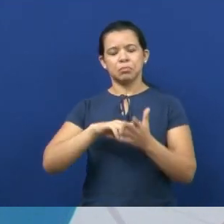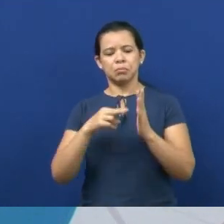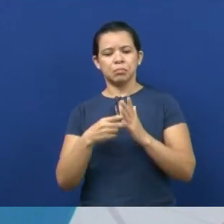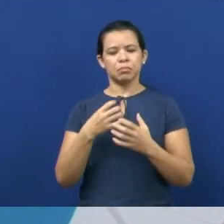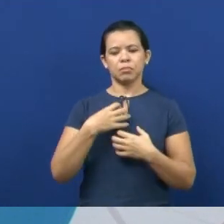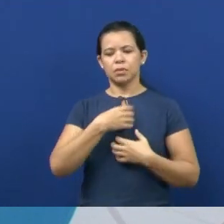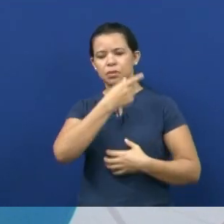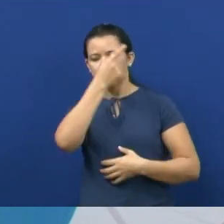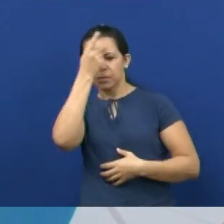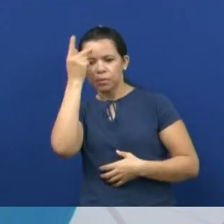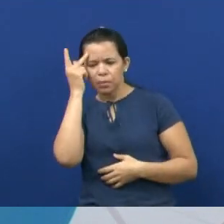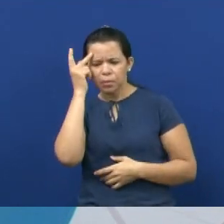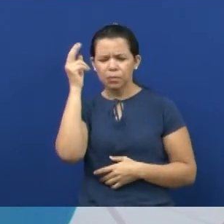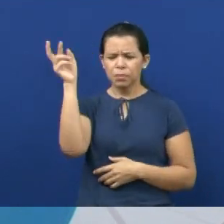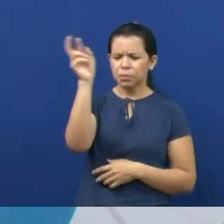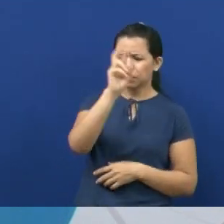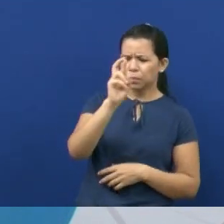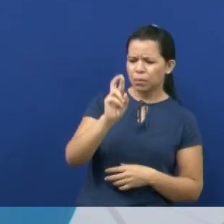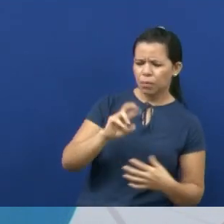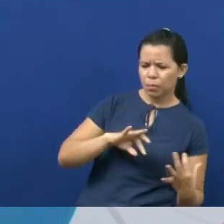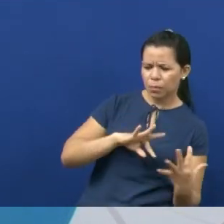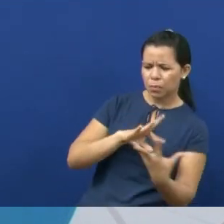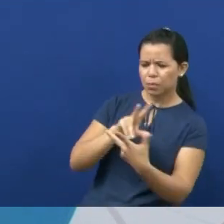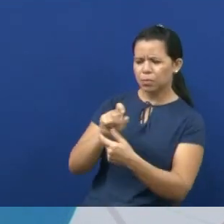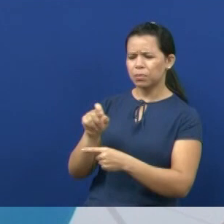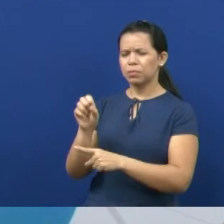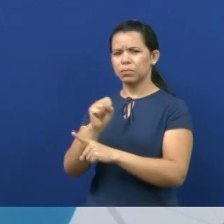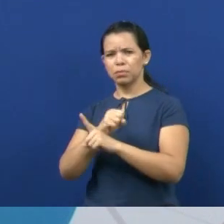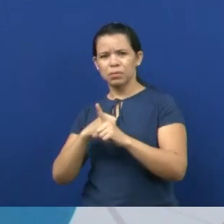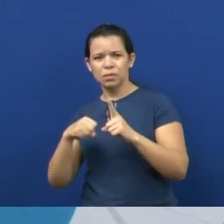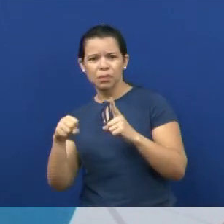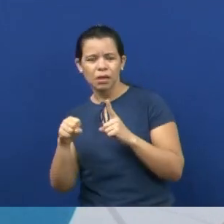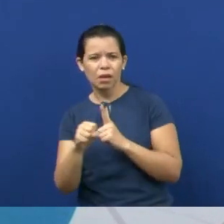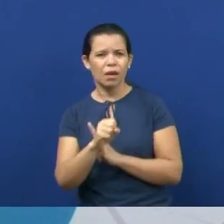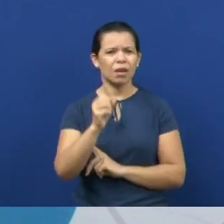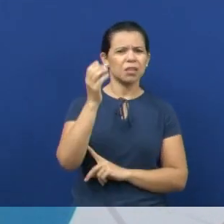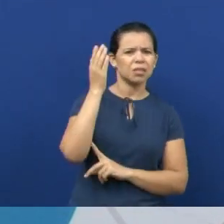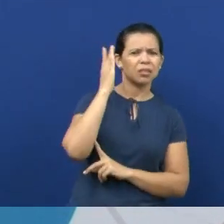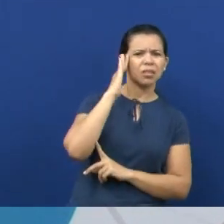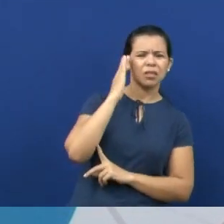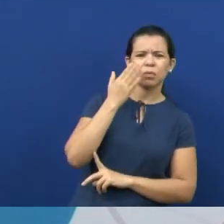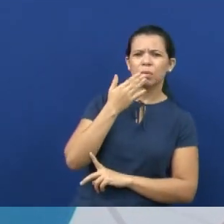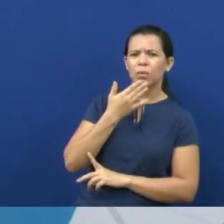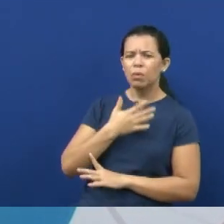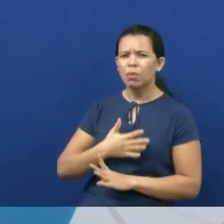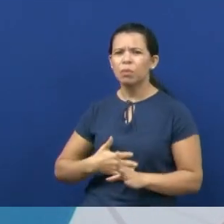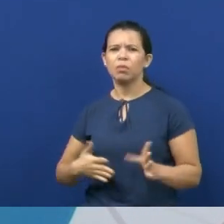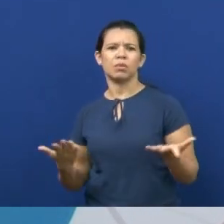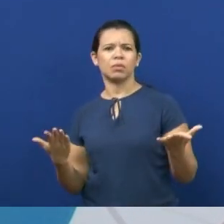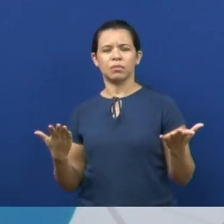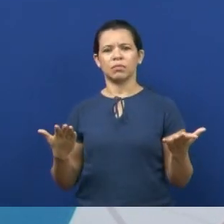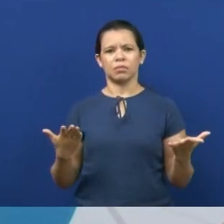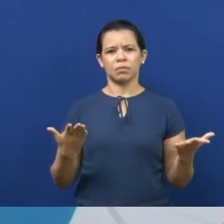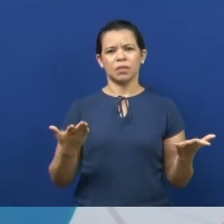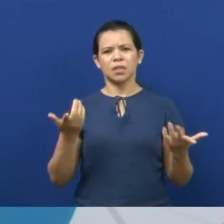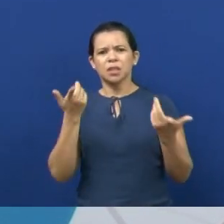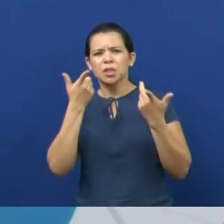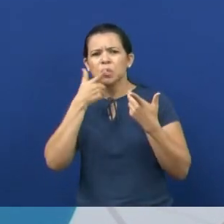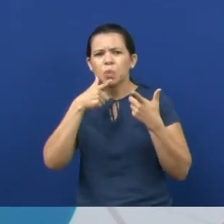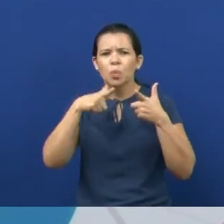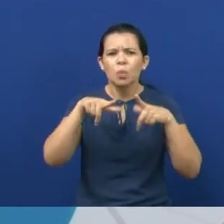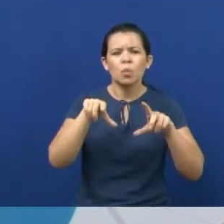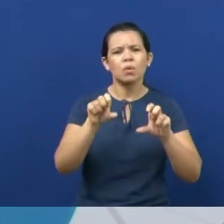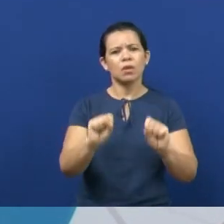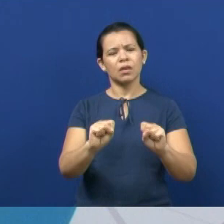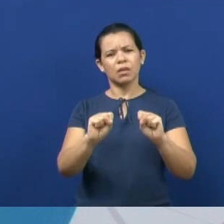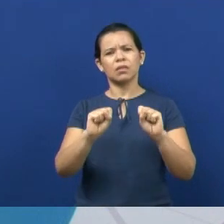ver a sociedade, interpretar as cores, interpretar a linguagem, os símbolos religiosos, né? Que hoje tudo